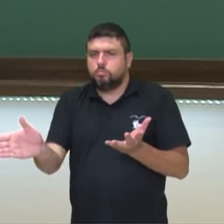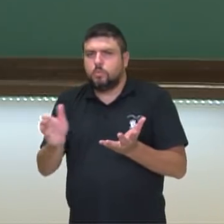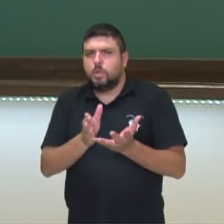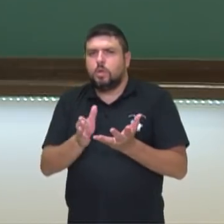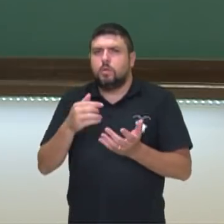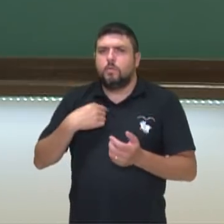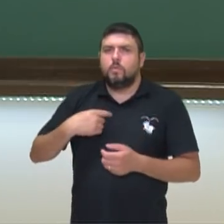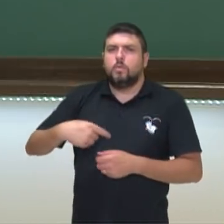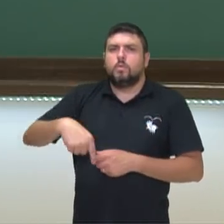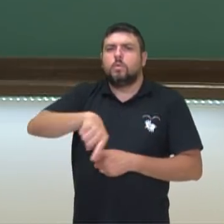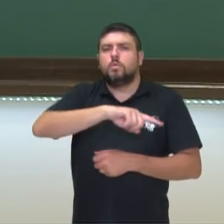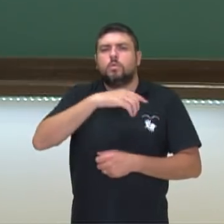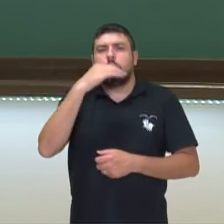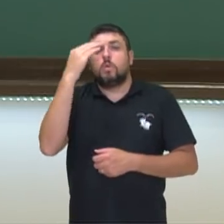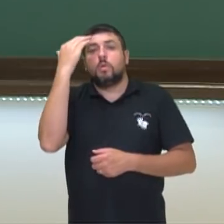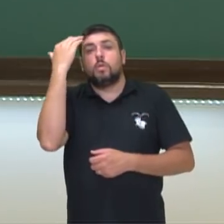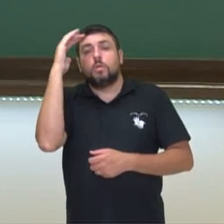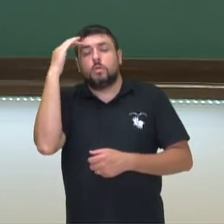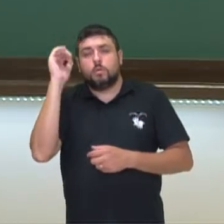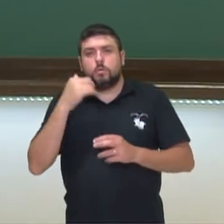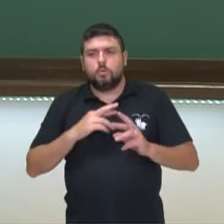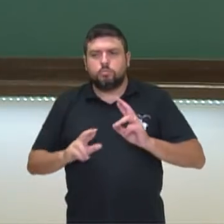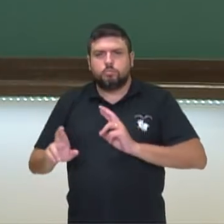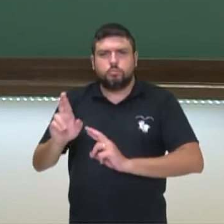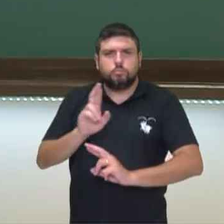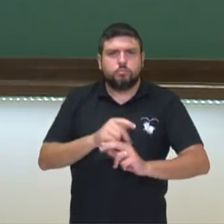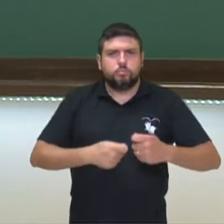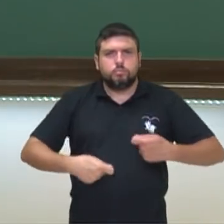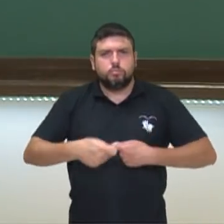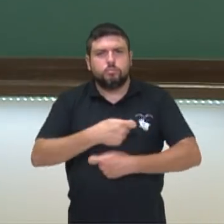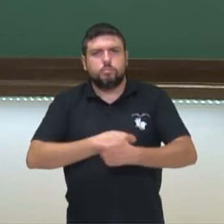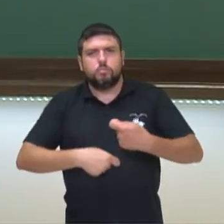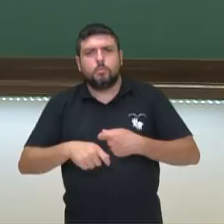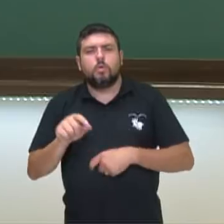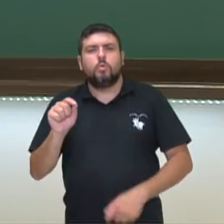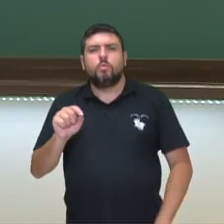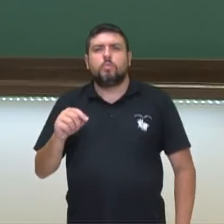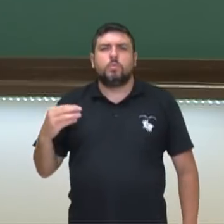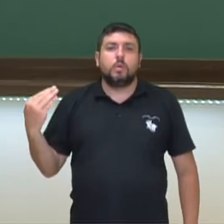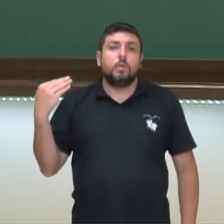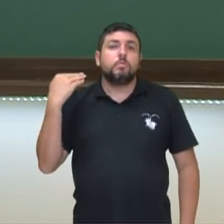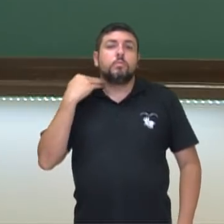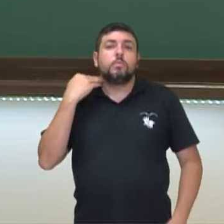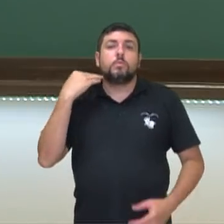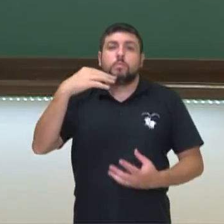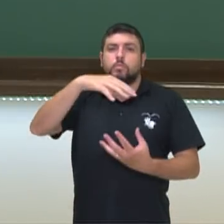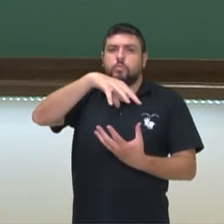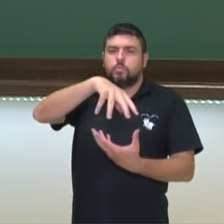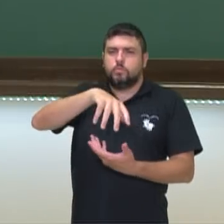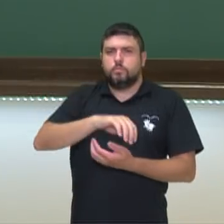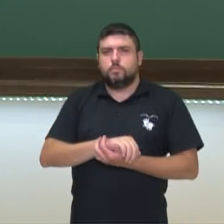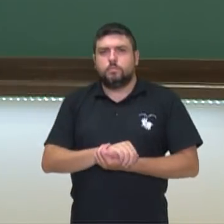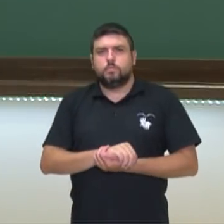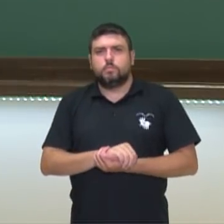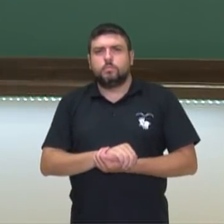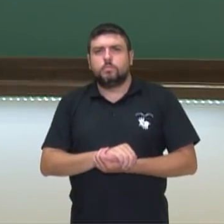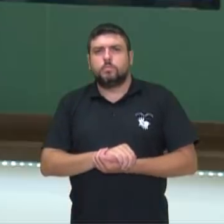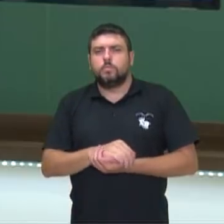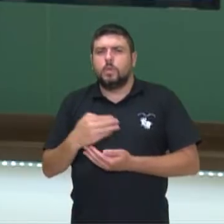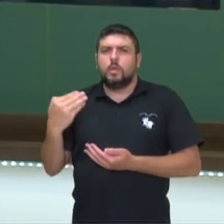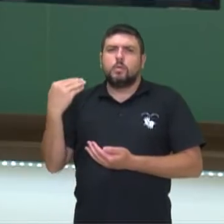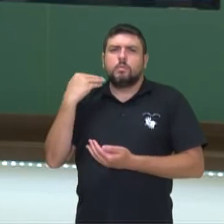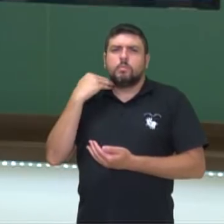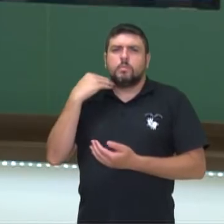entender essas relações e principalmente as relações comerciais diz respeito ao Banco Mundial. Então, o Banco Mundial, ele é o quê?